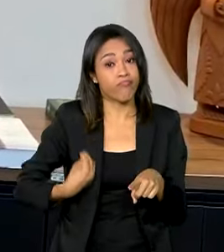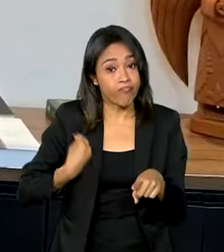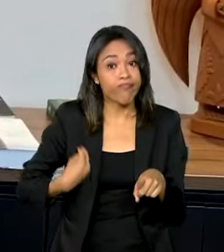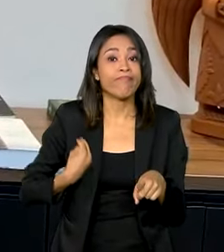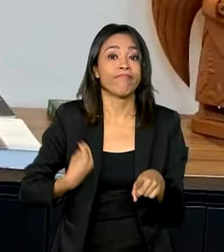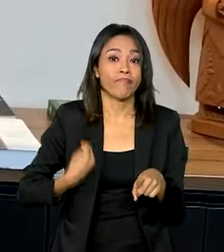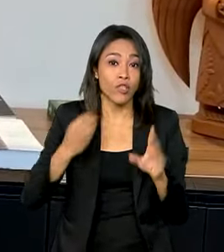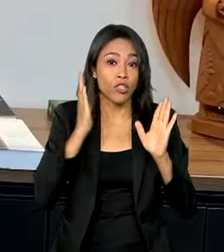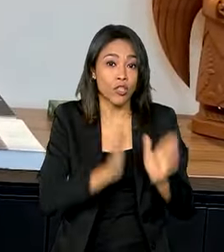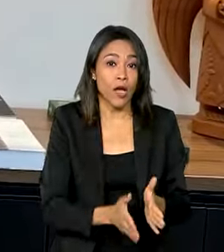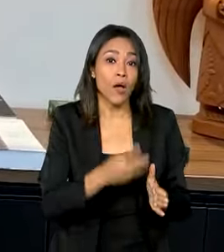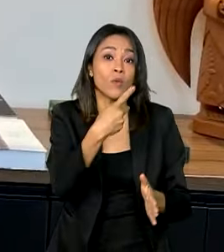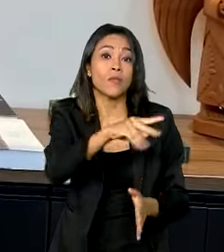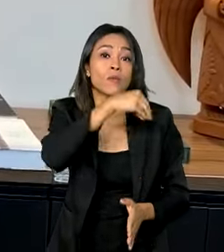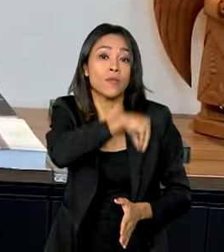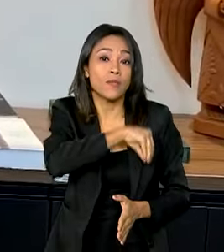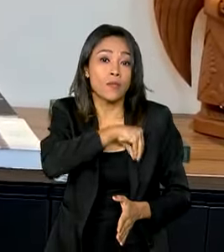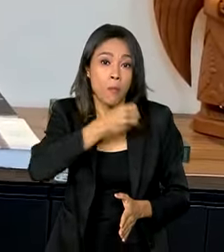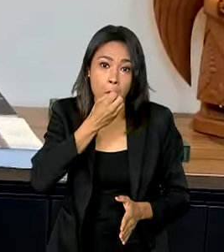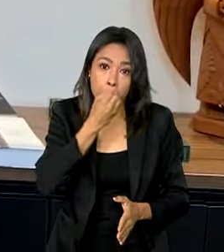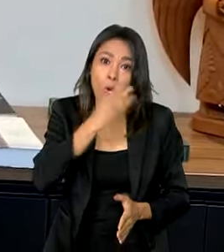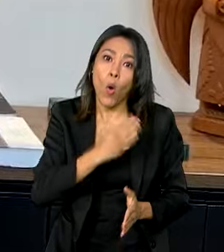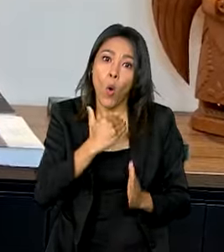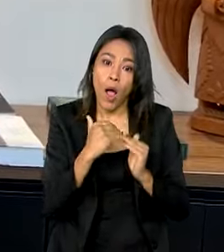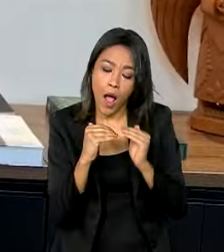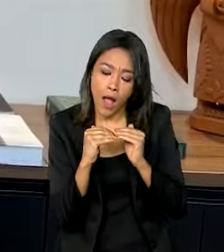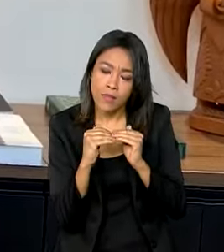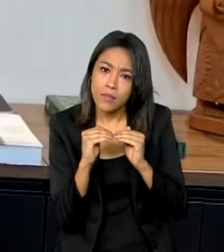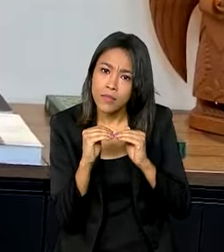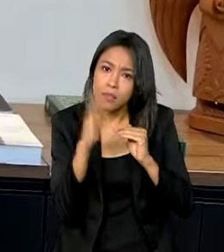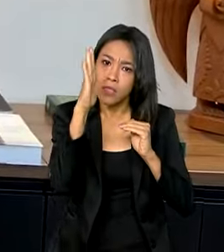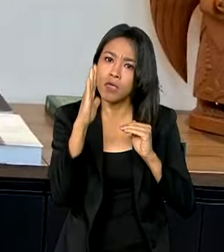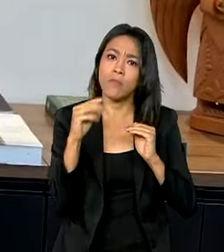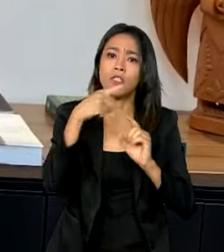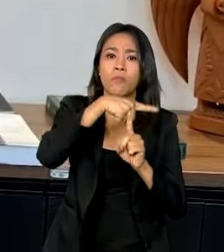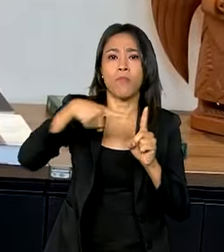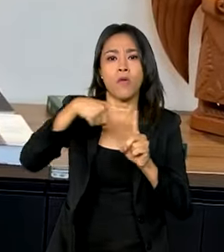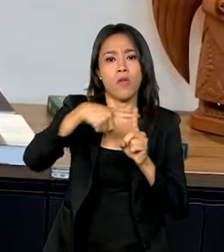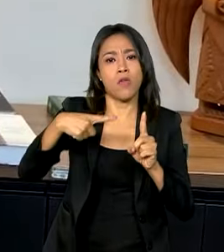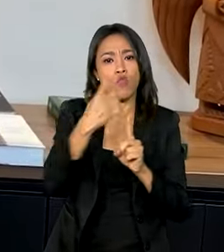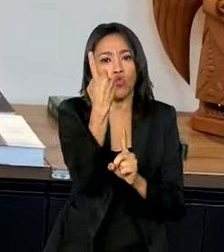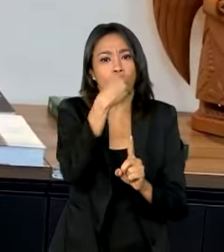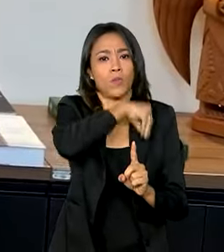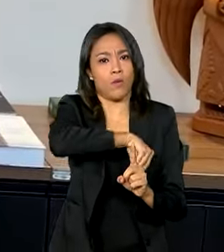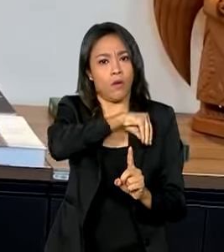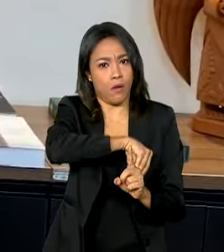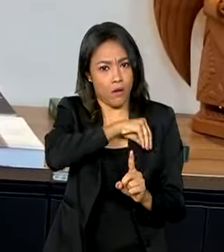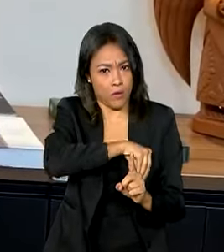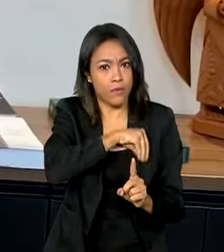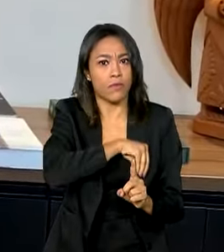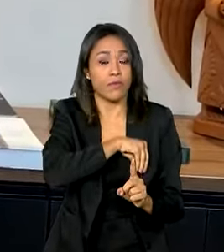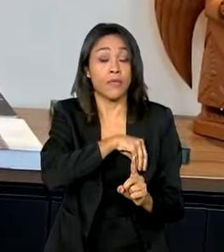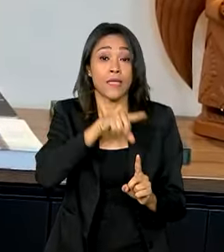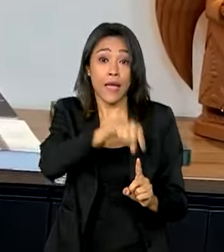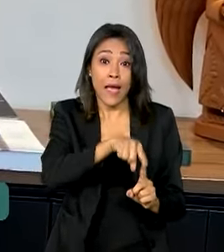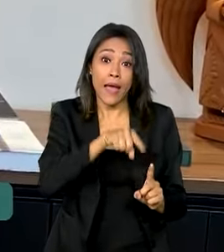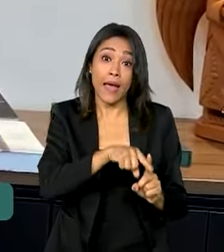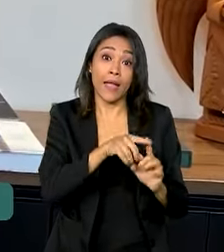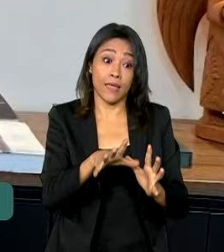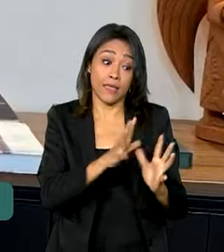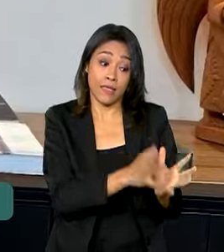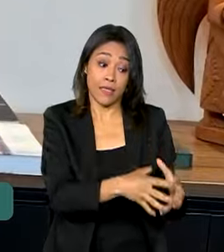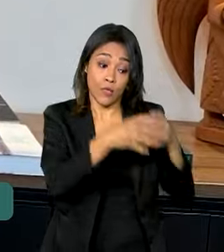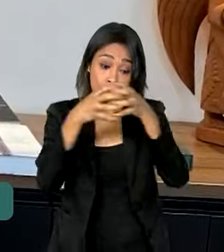ali com a renda elevada ultrapassando de meio salário mínimo per capita elas saem do bolsa